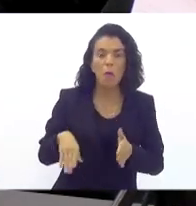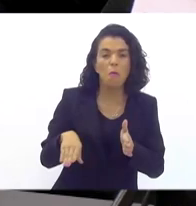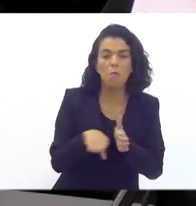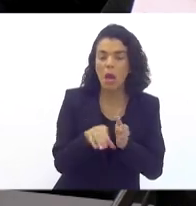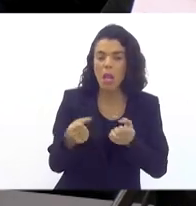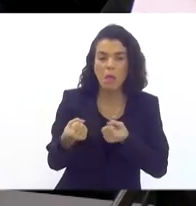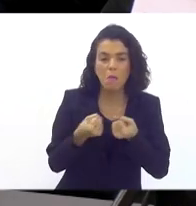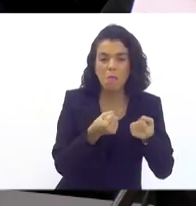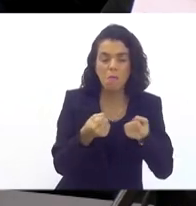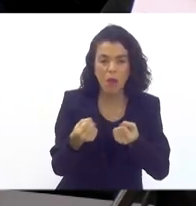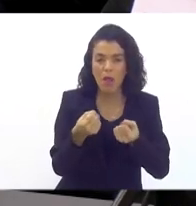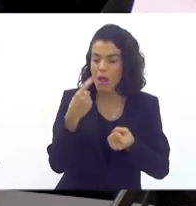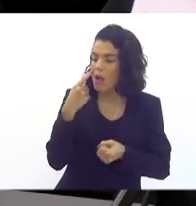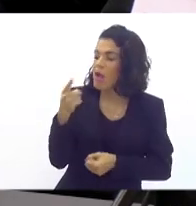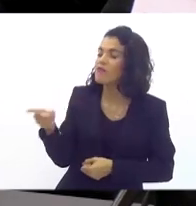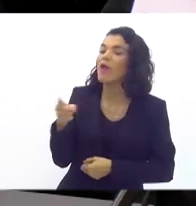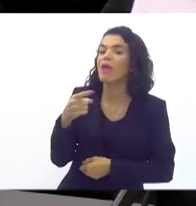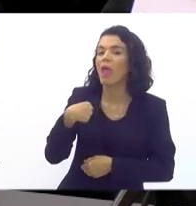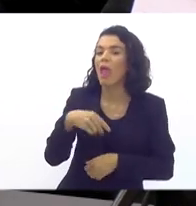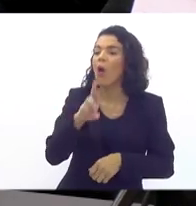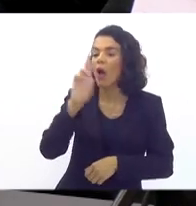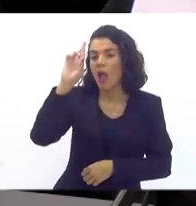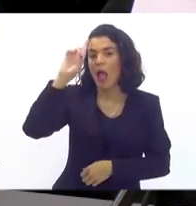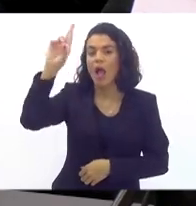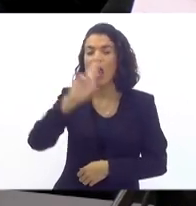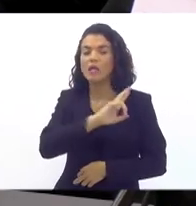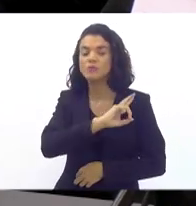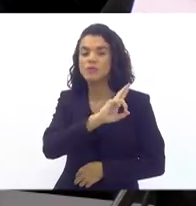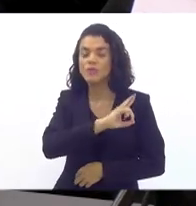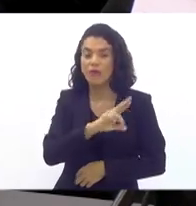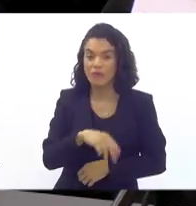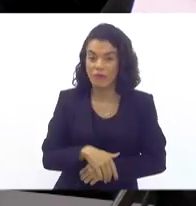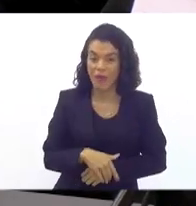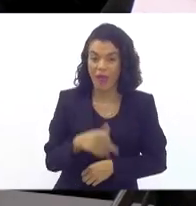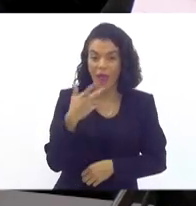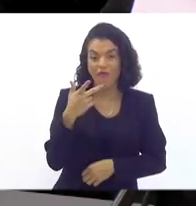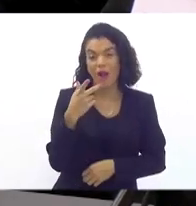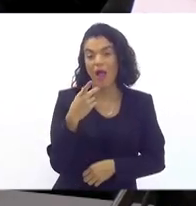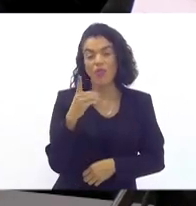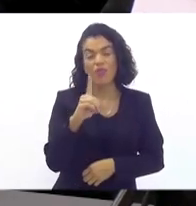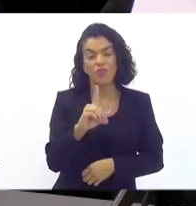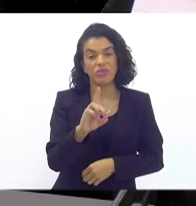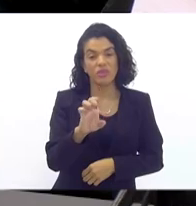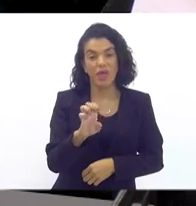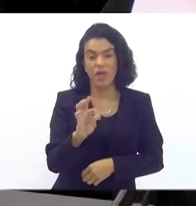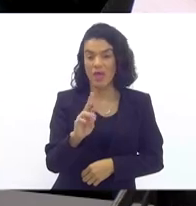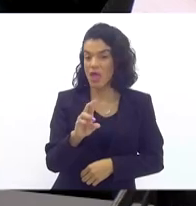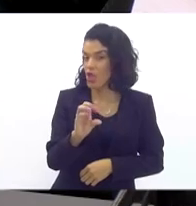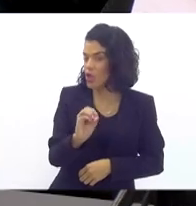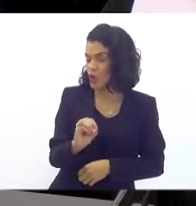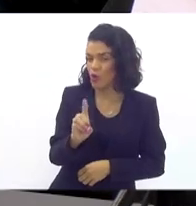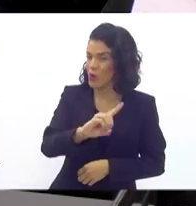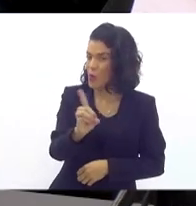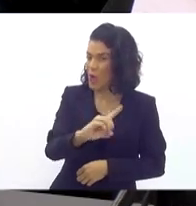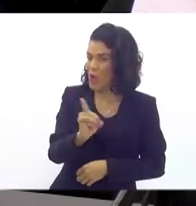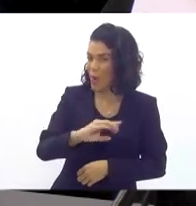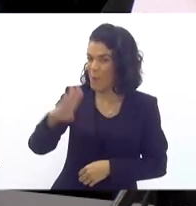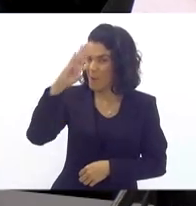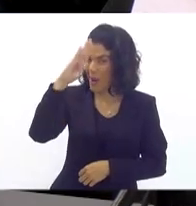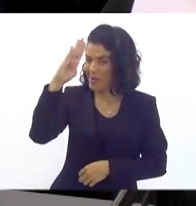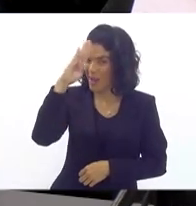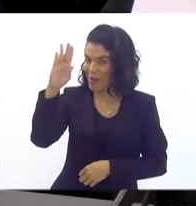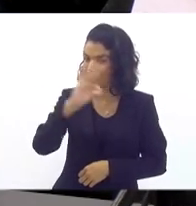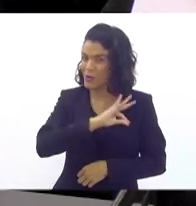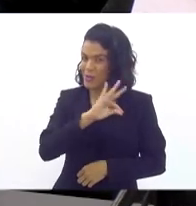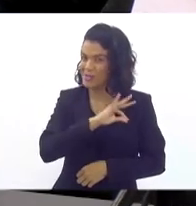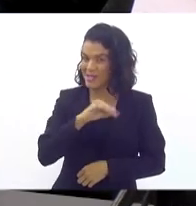quem era que estava comandando aquilo e é colocaram na conta do deto não era o Detro era o batalhão da minha região